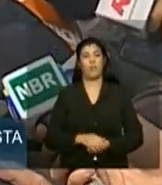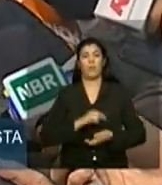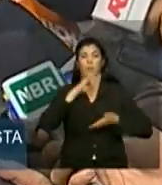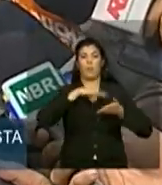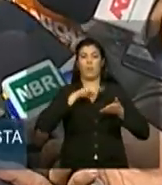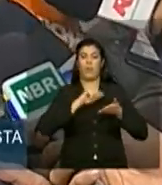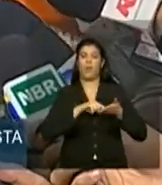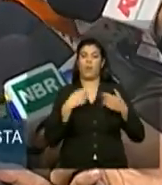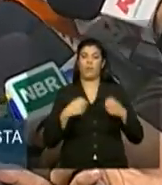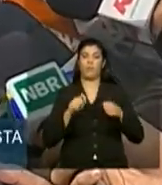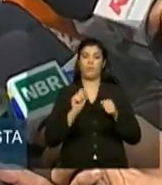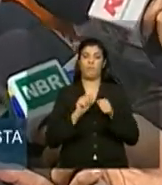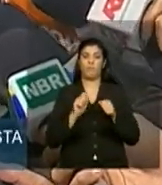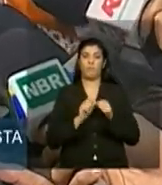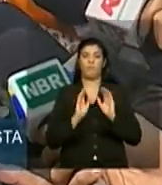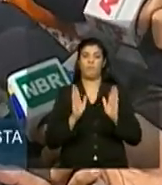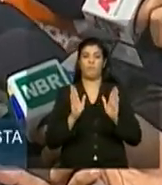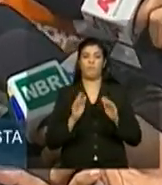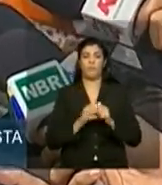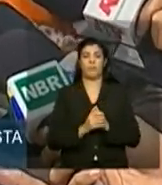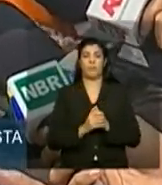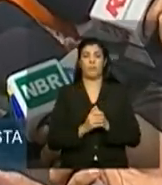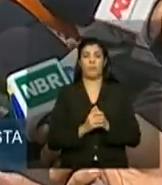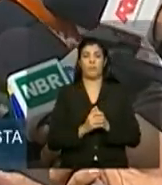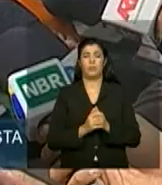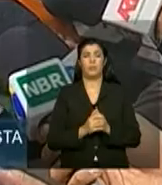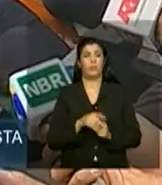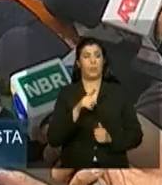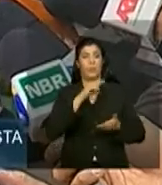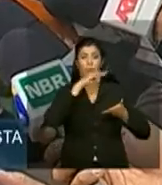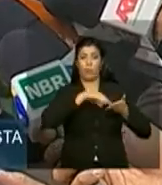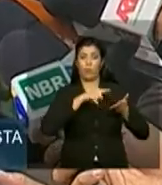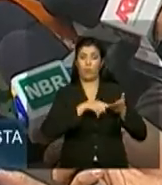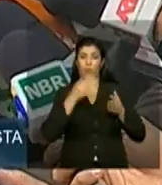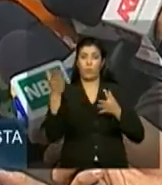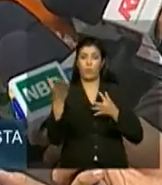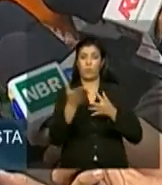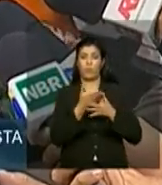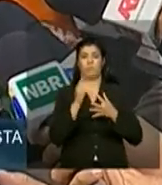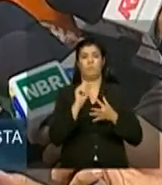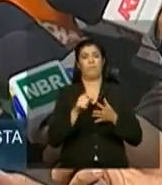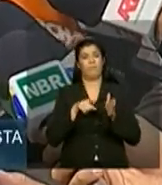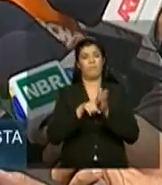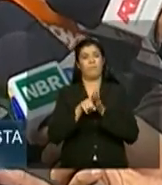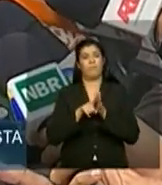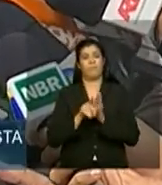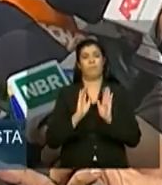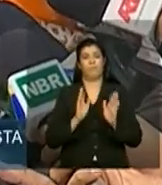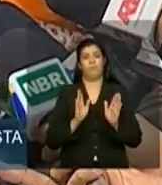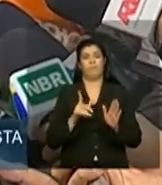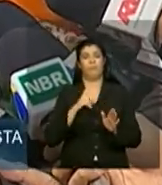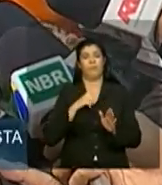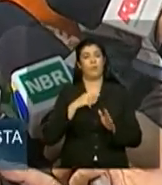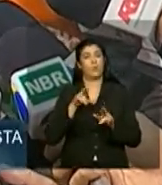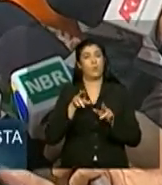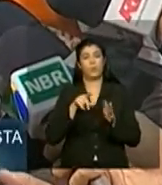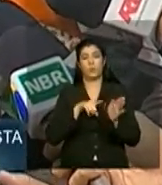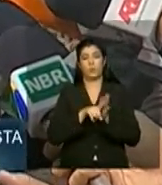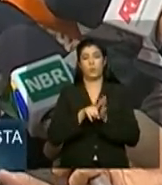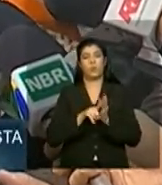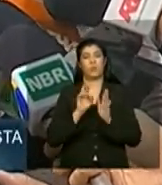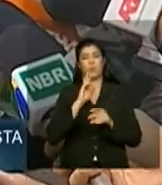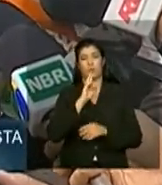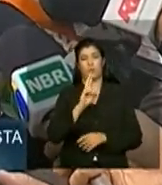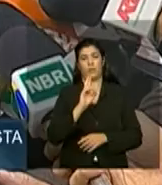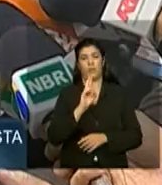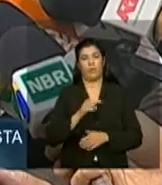era necessário ser feito. E ele faz parte do processo de investigação. Como os próprios peritos